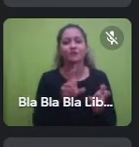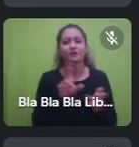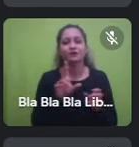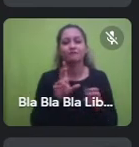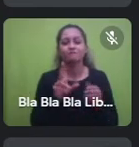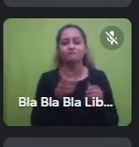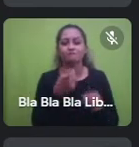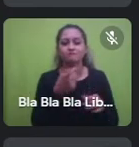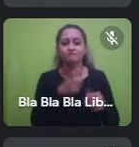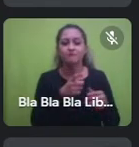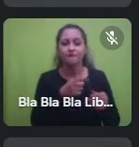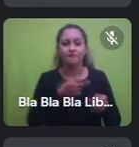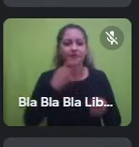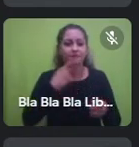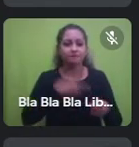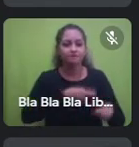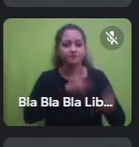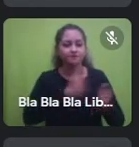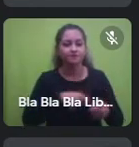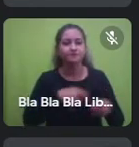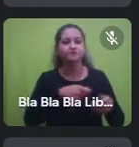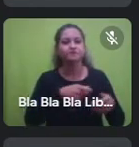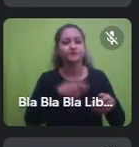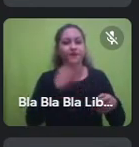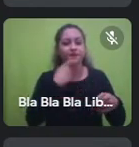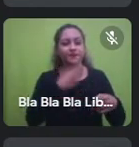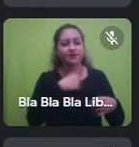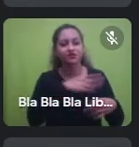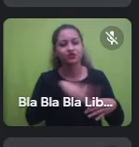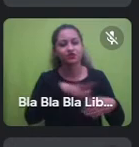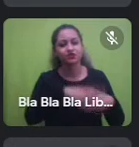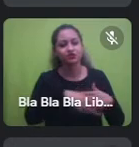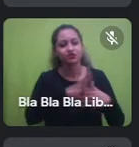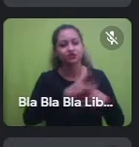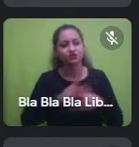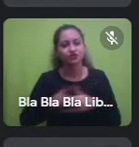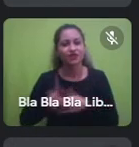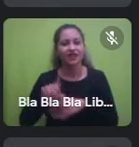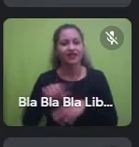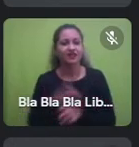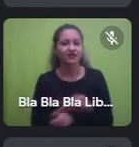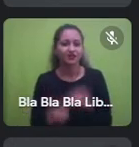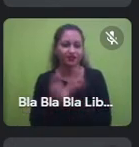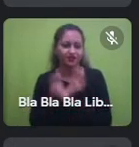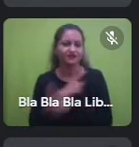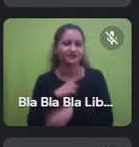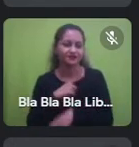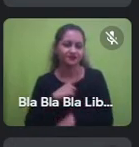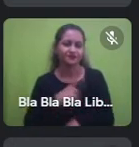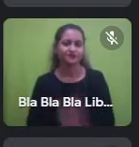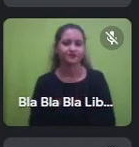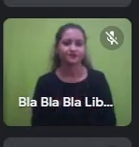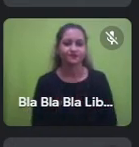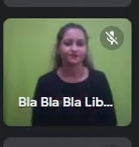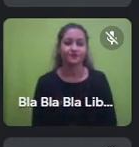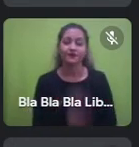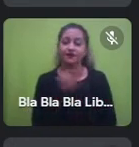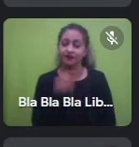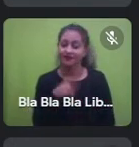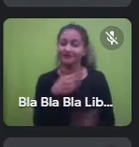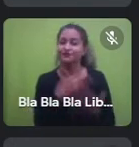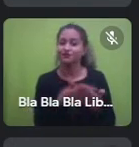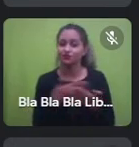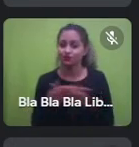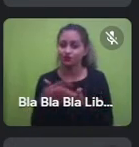local, com esses níveis elevados de elementos traços tóxicos, né? Esse estudo aqui a